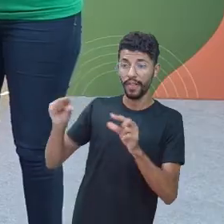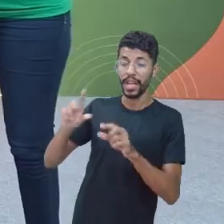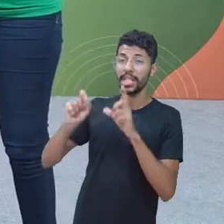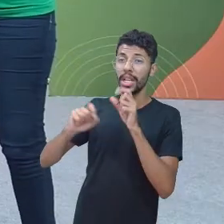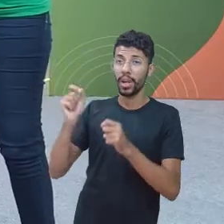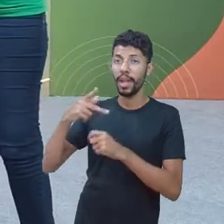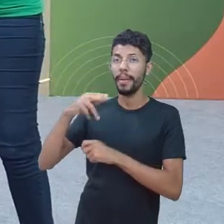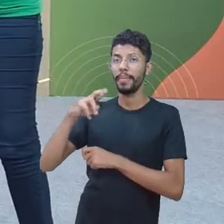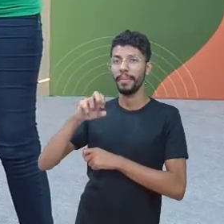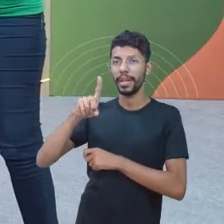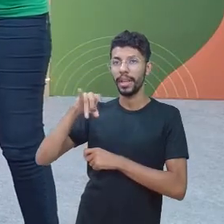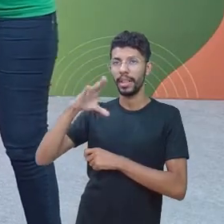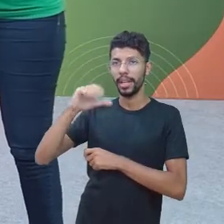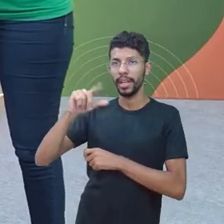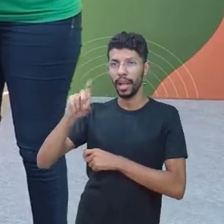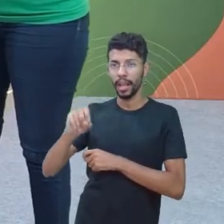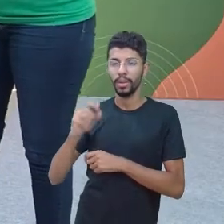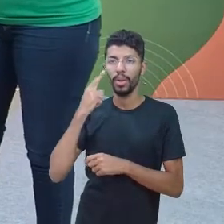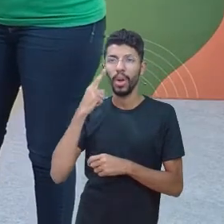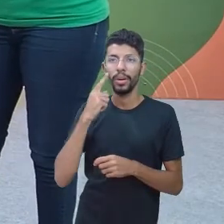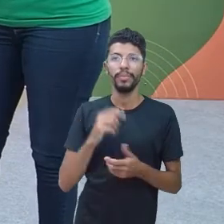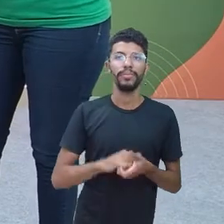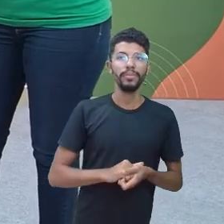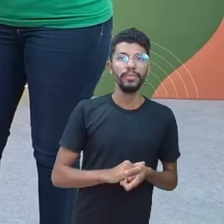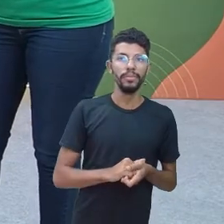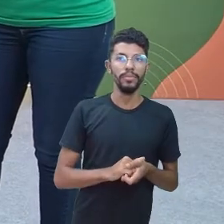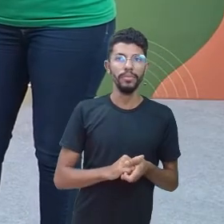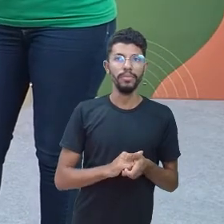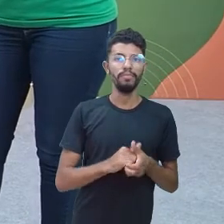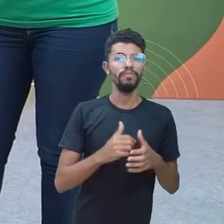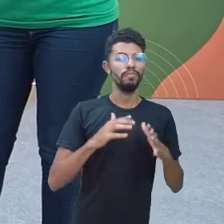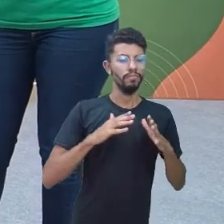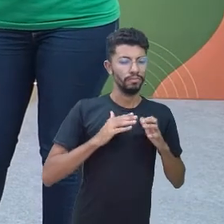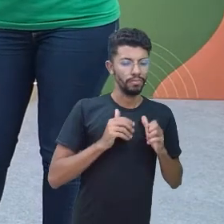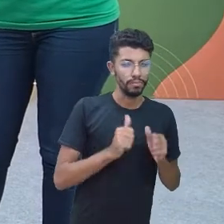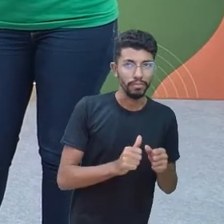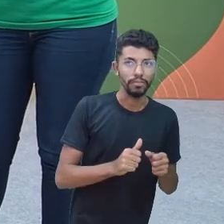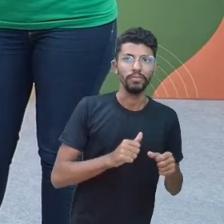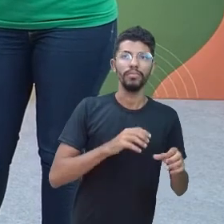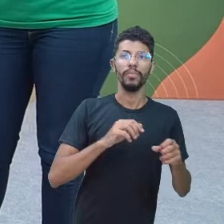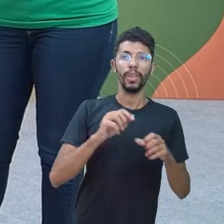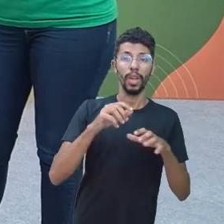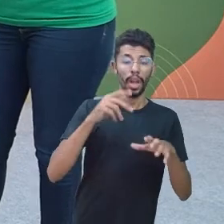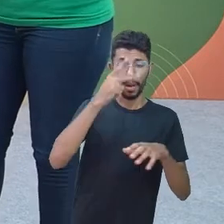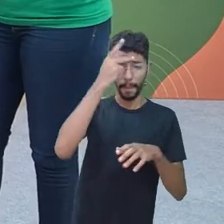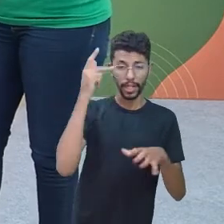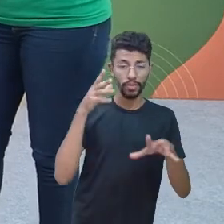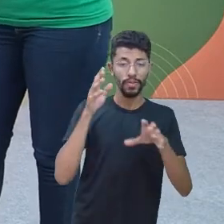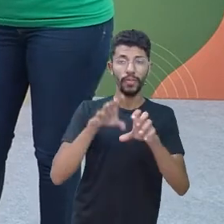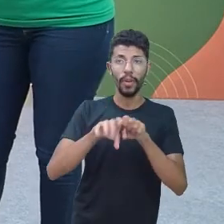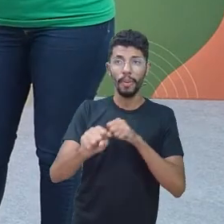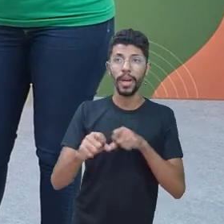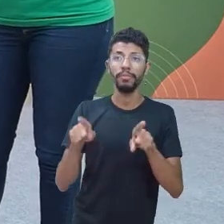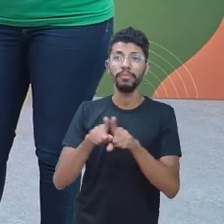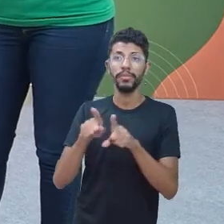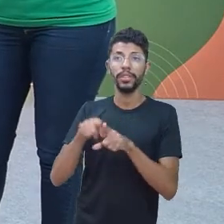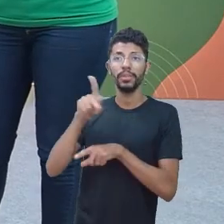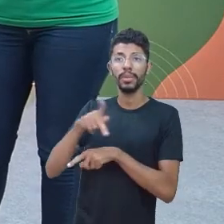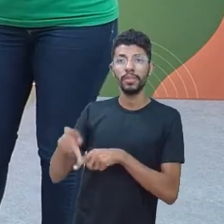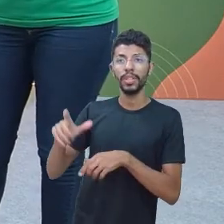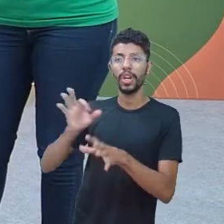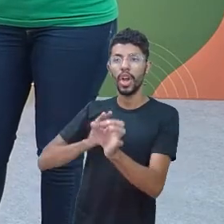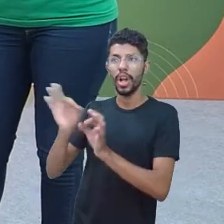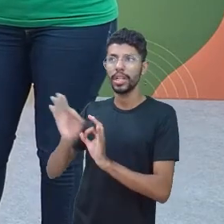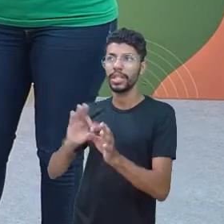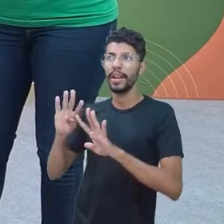predicado, empenhados, os formandos e os professores organizaram a festa. Então, vocês estão vendo que tem a